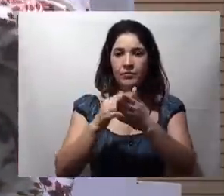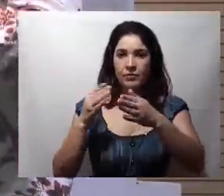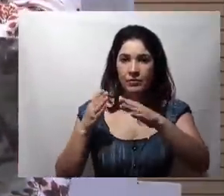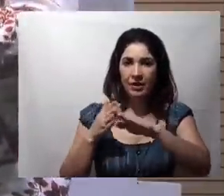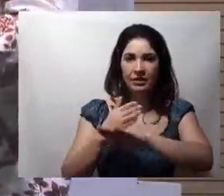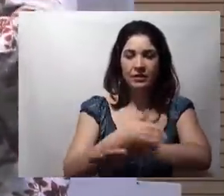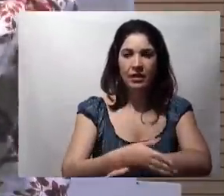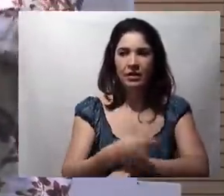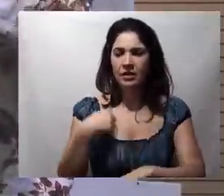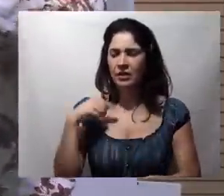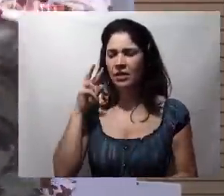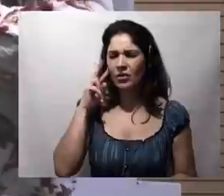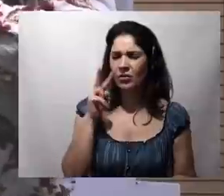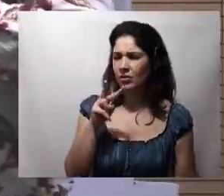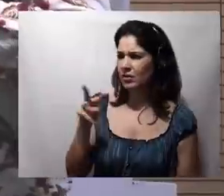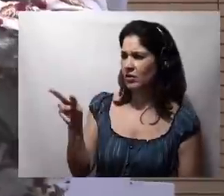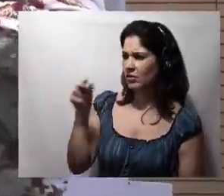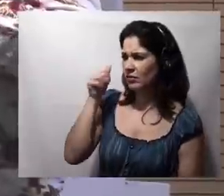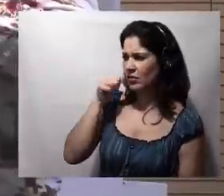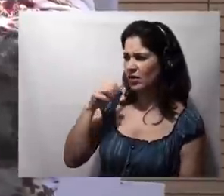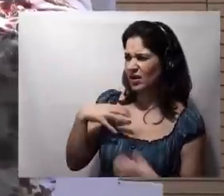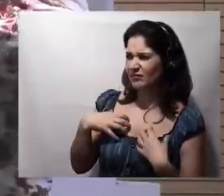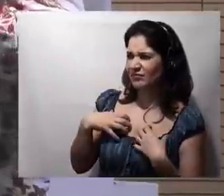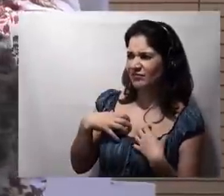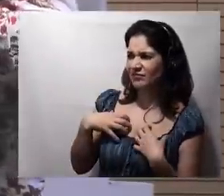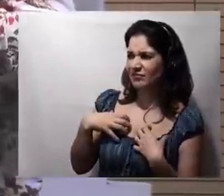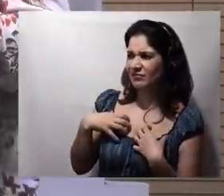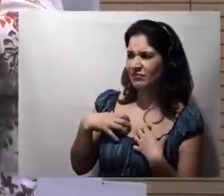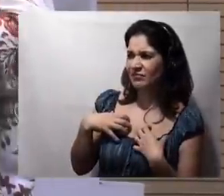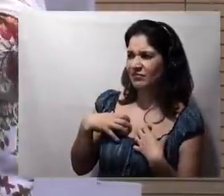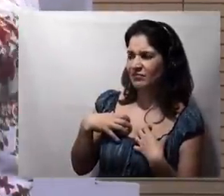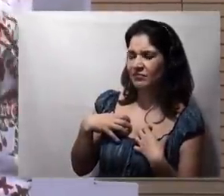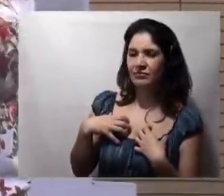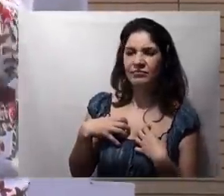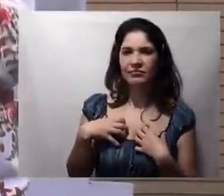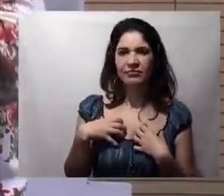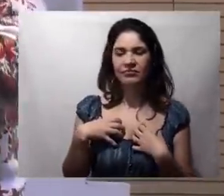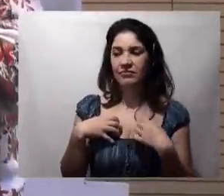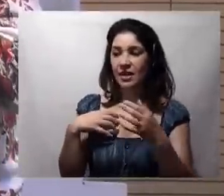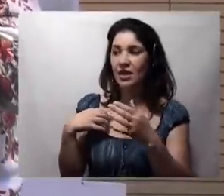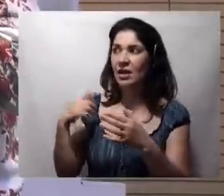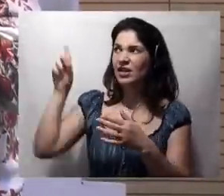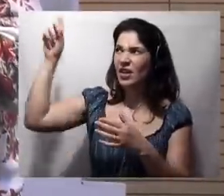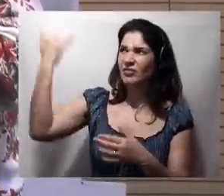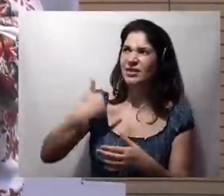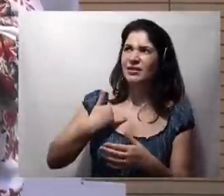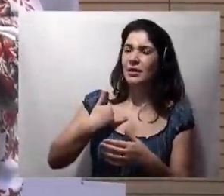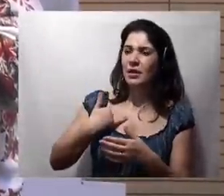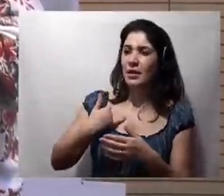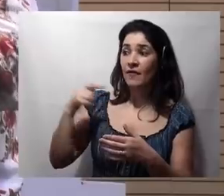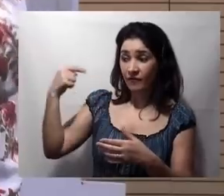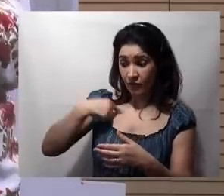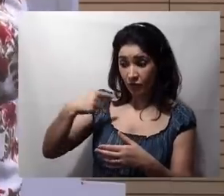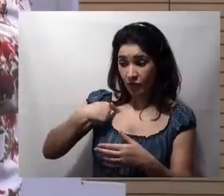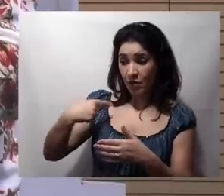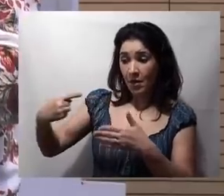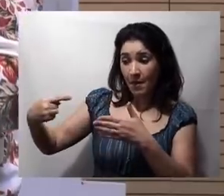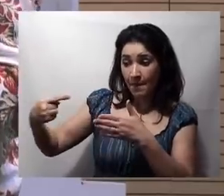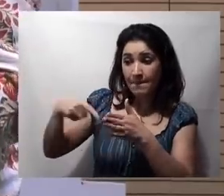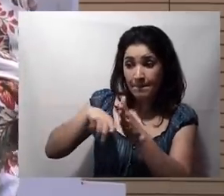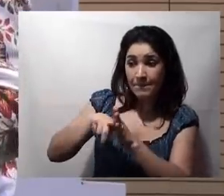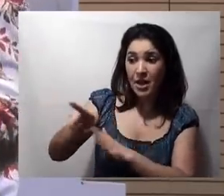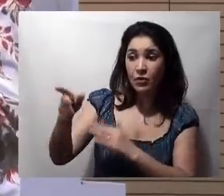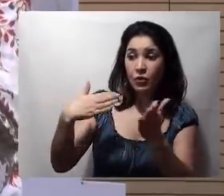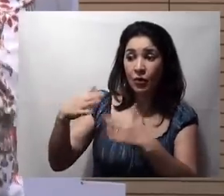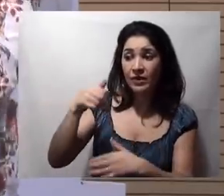e olhei para aquela moça e veio no meu coração e pergunta para ela e me dá